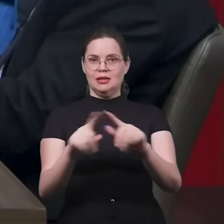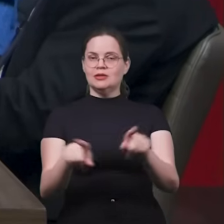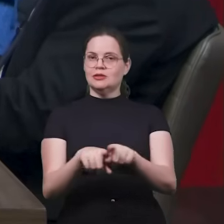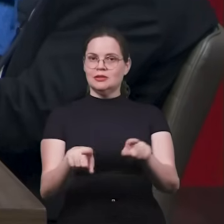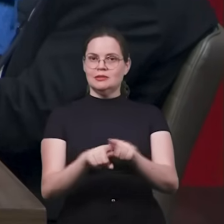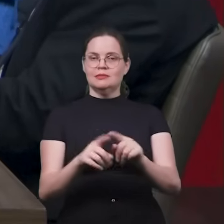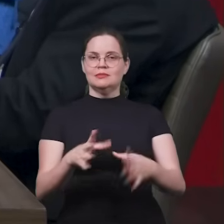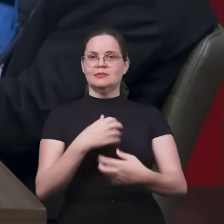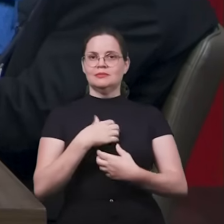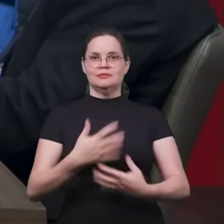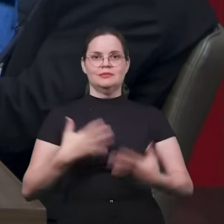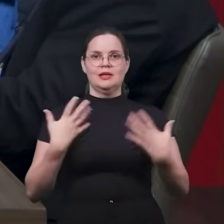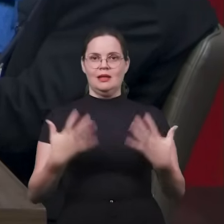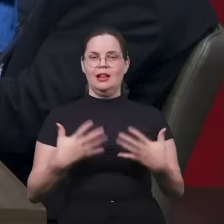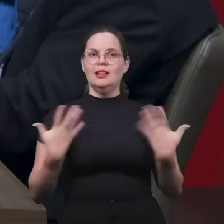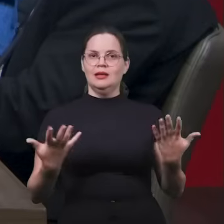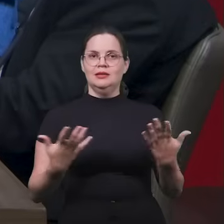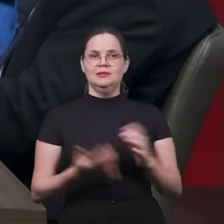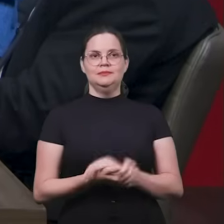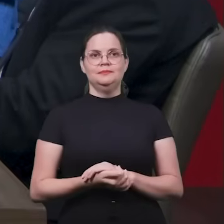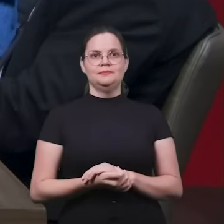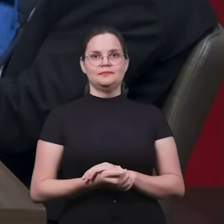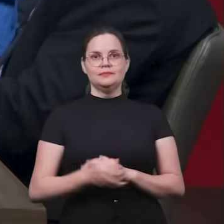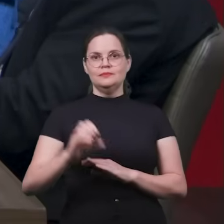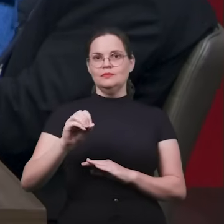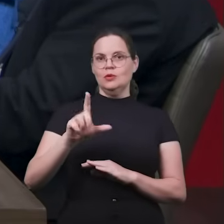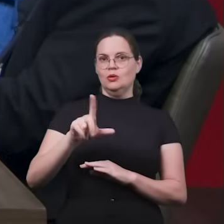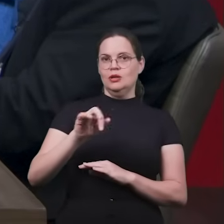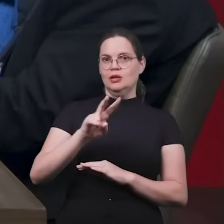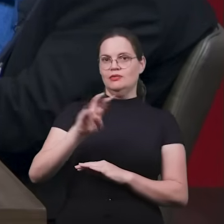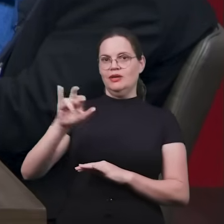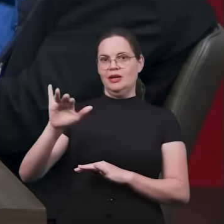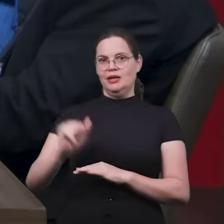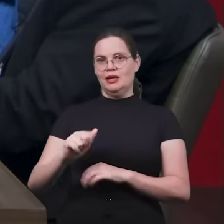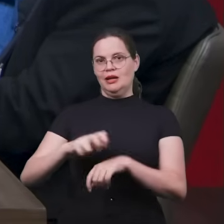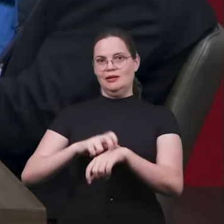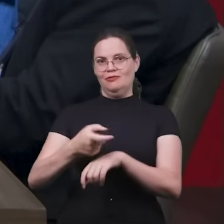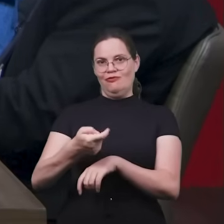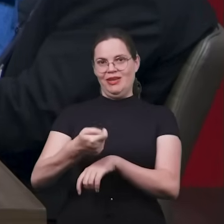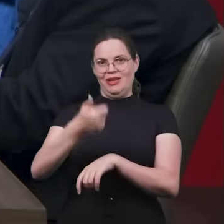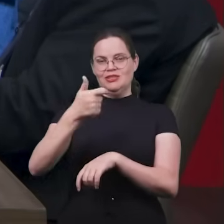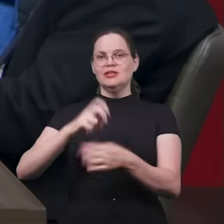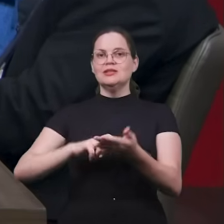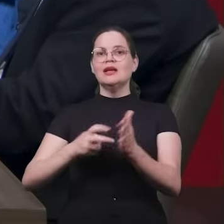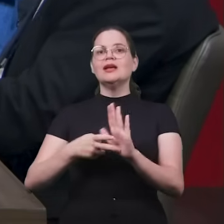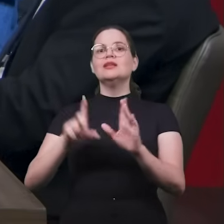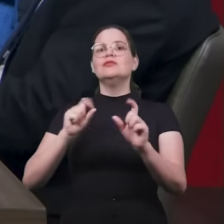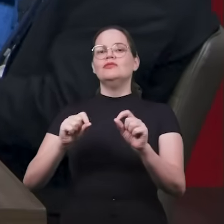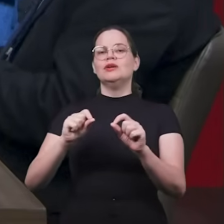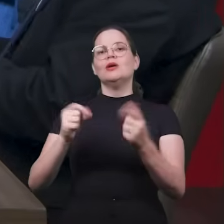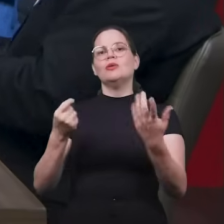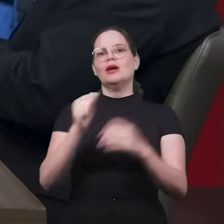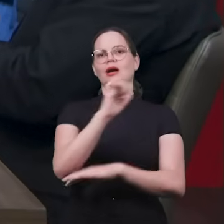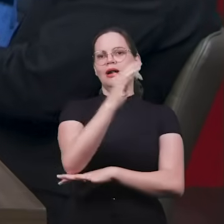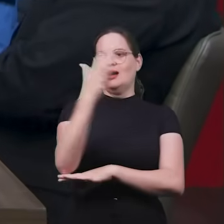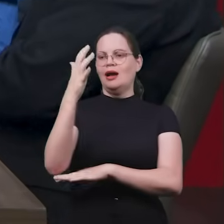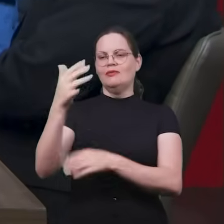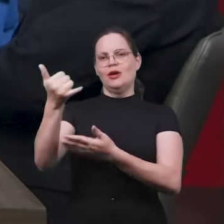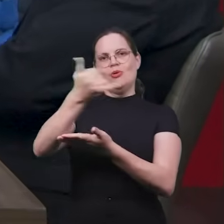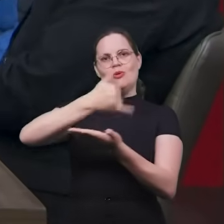da alegria da salvação, fala de tudo. E a oliveira fala da unção, a roda da mesa, quer dizer, a família tem que